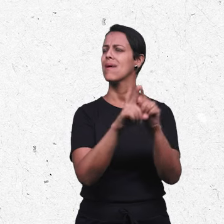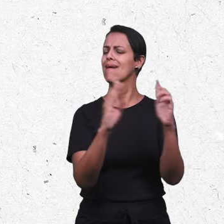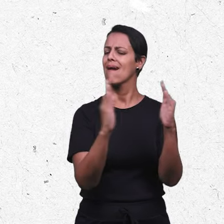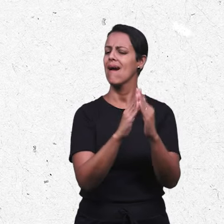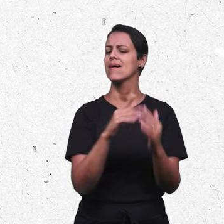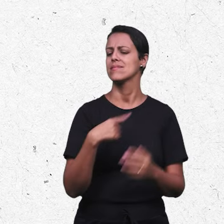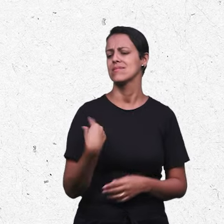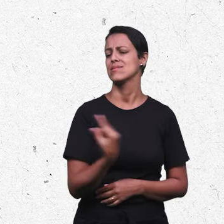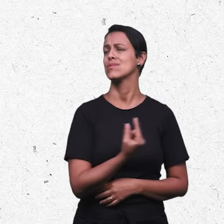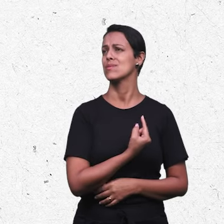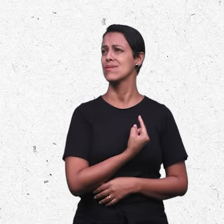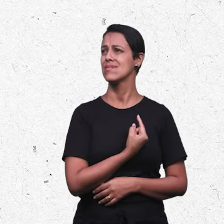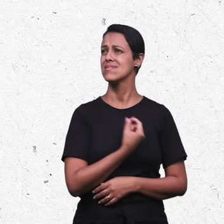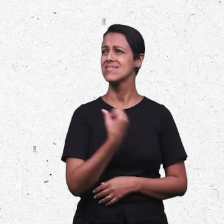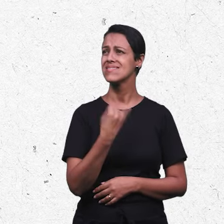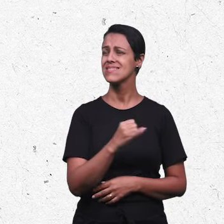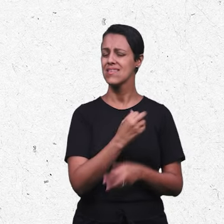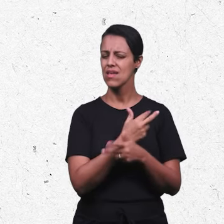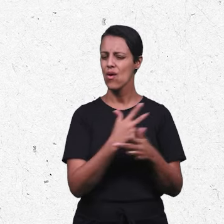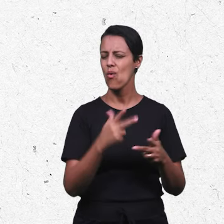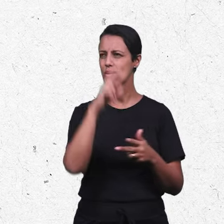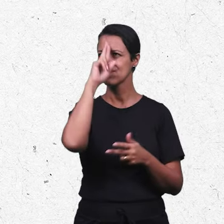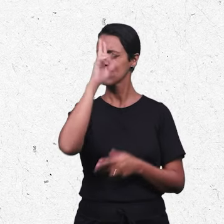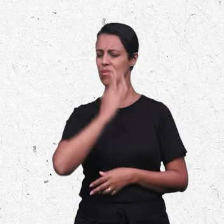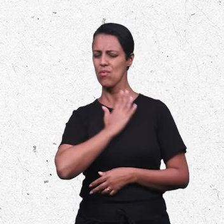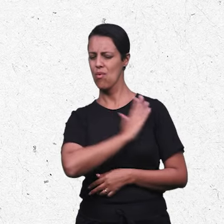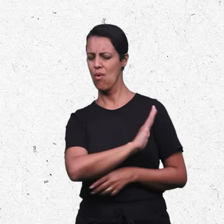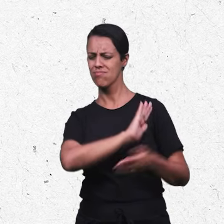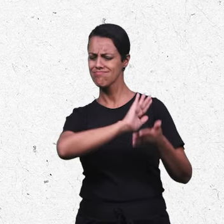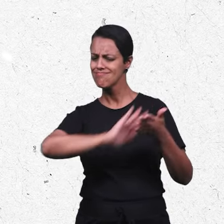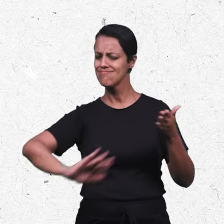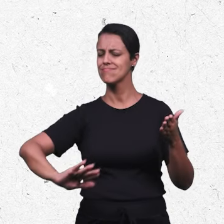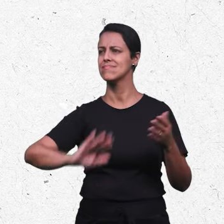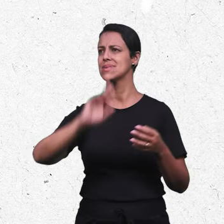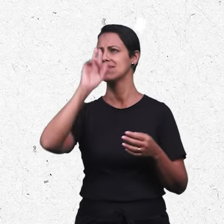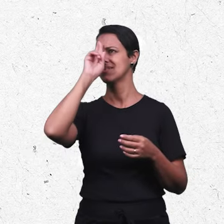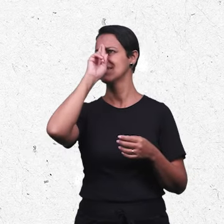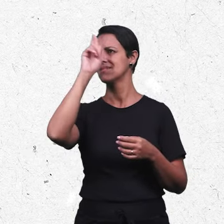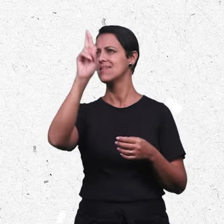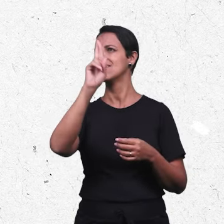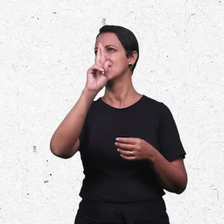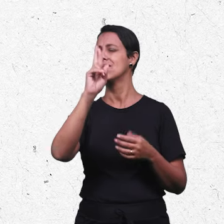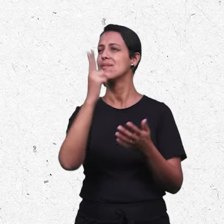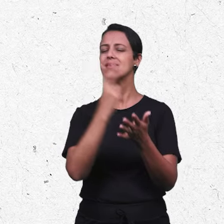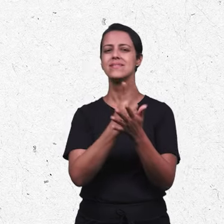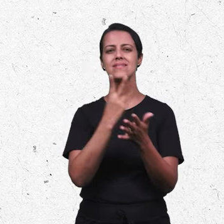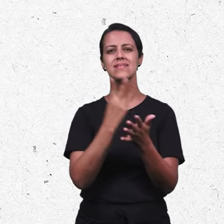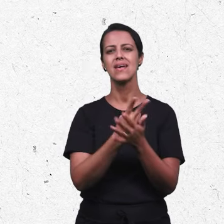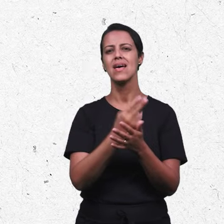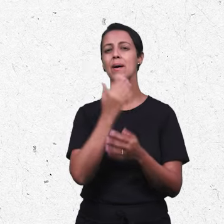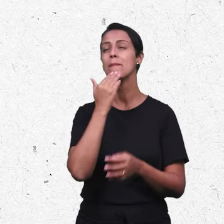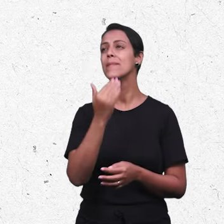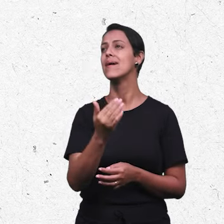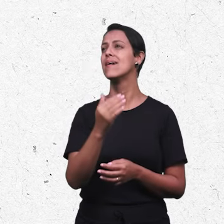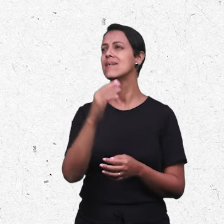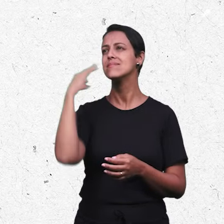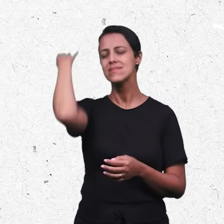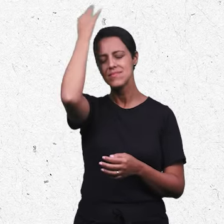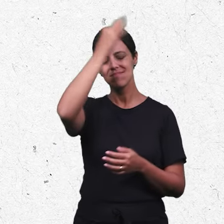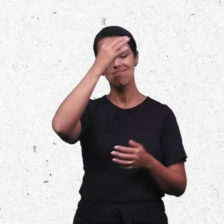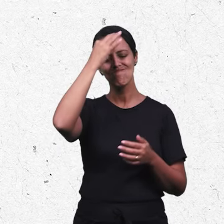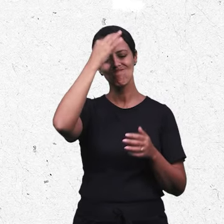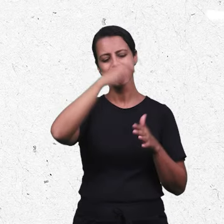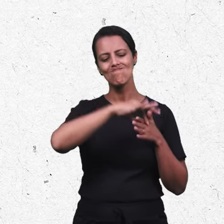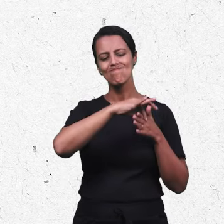repreendendo tudo aquilo que não provém do Senhor mas que o senhor esteja sempre nos dando a direção do teu santo